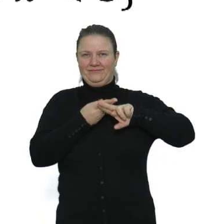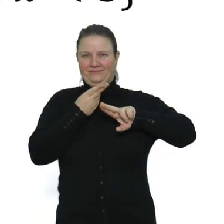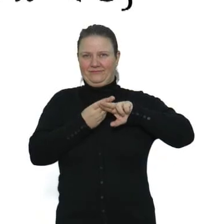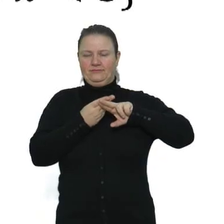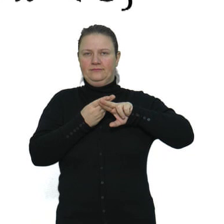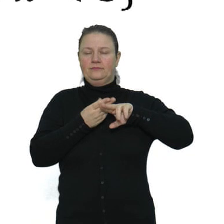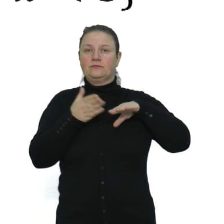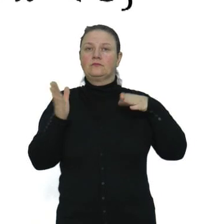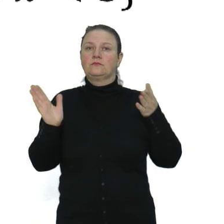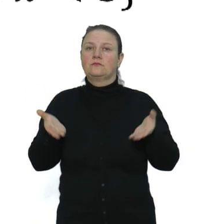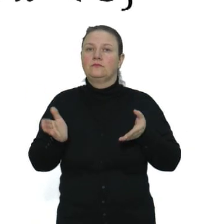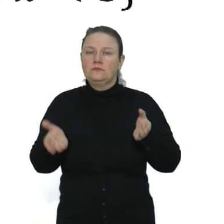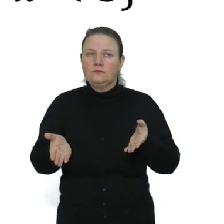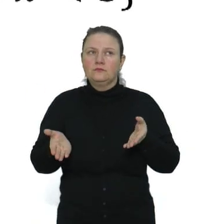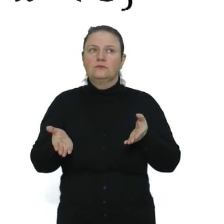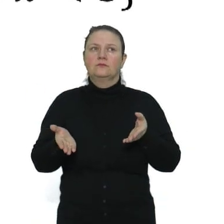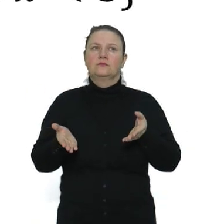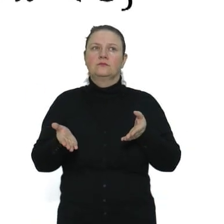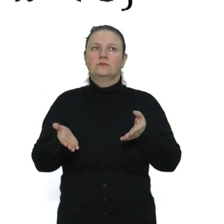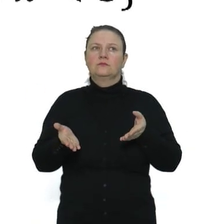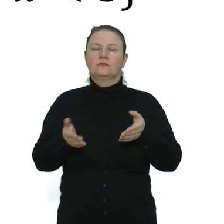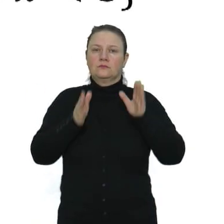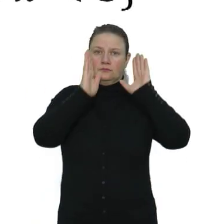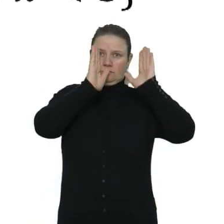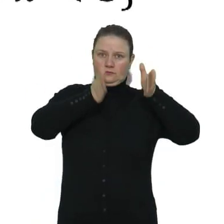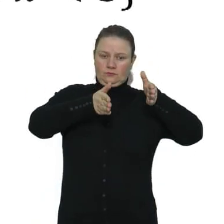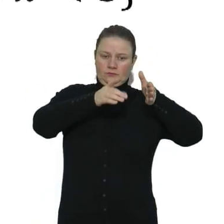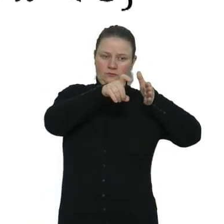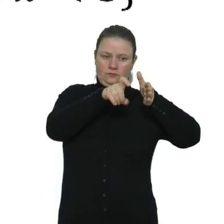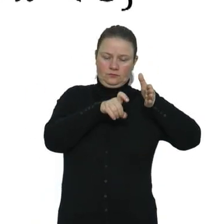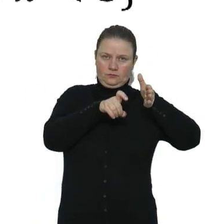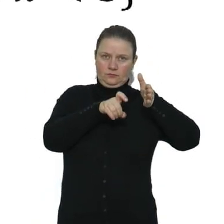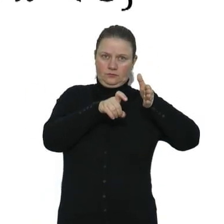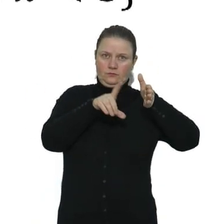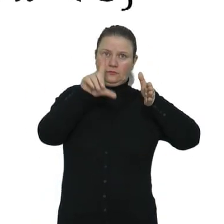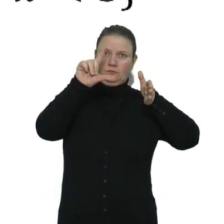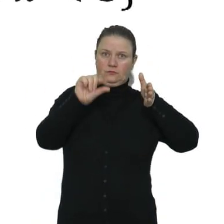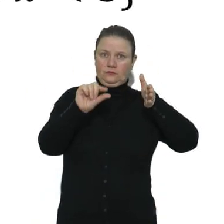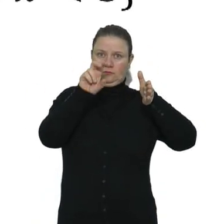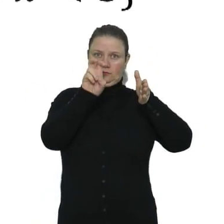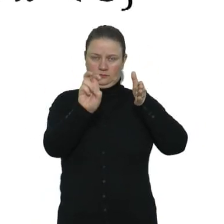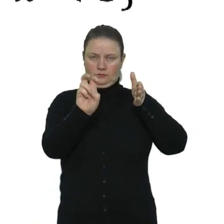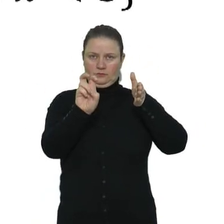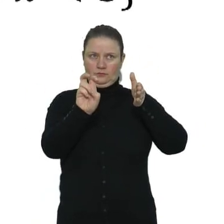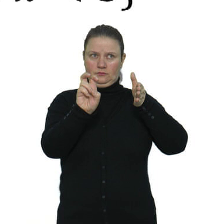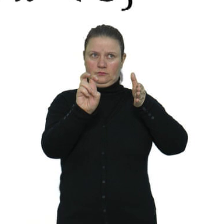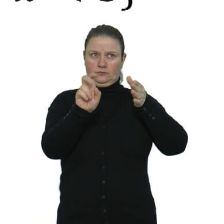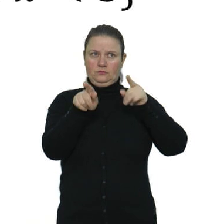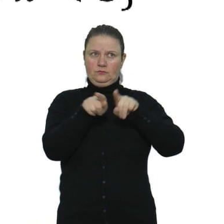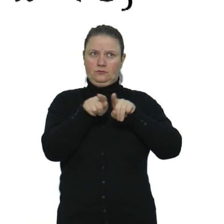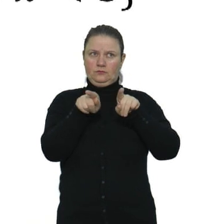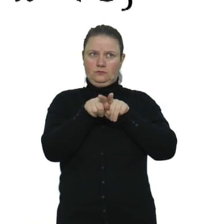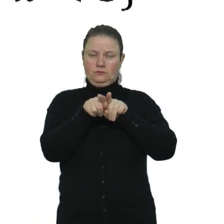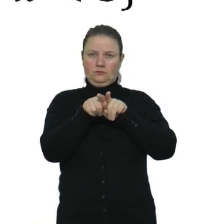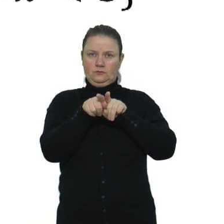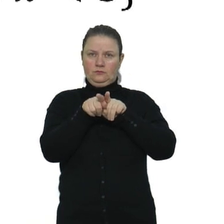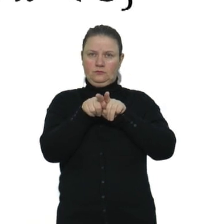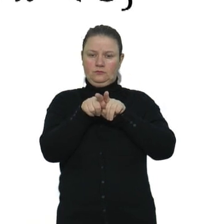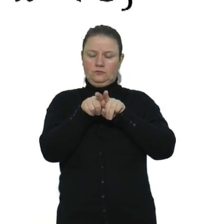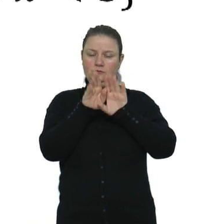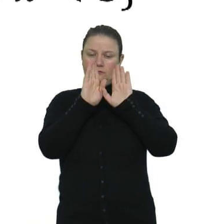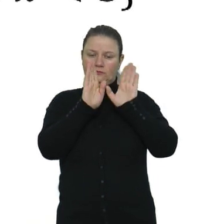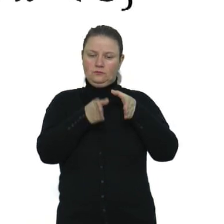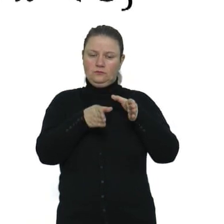inequação módulo de menos 5, módulo de x, né, menor que 5, e a resolução da equação do módulo de x menor que